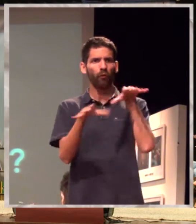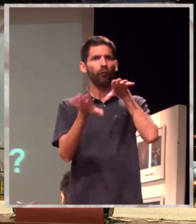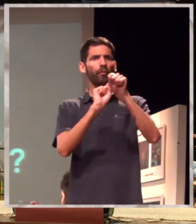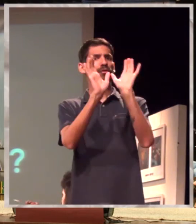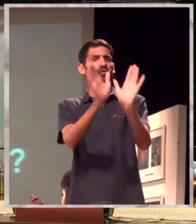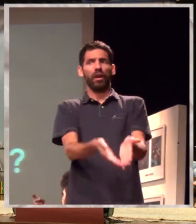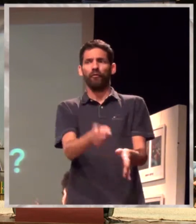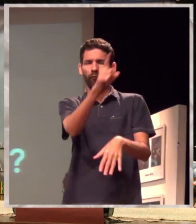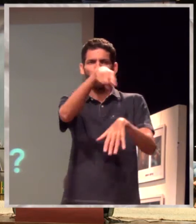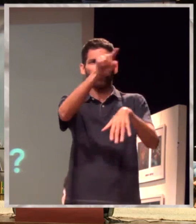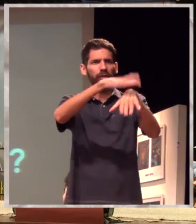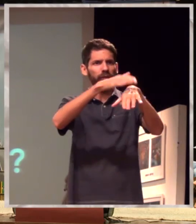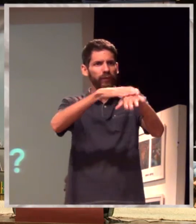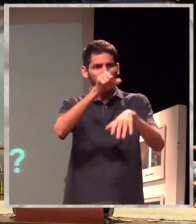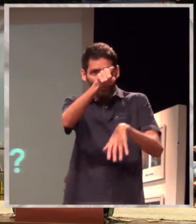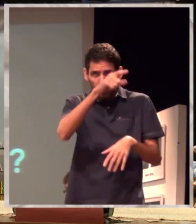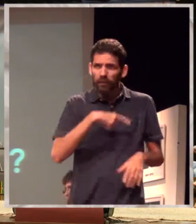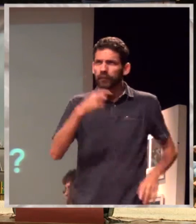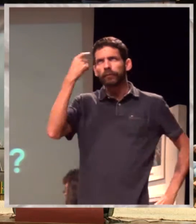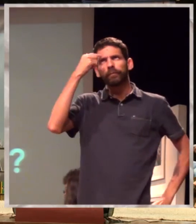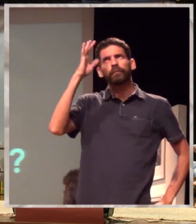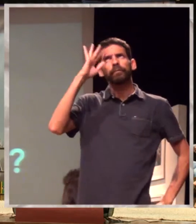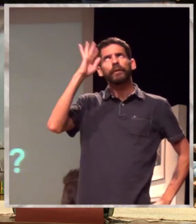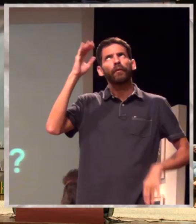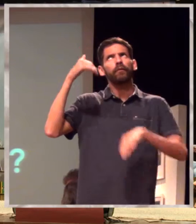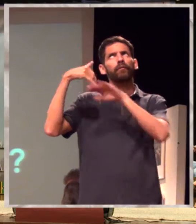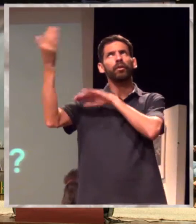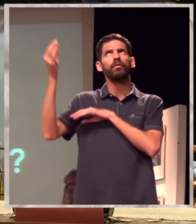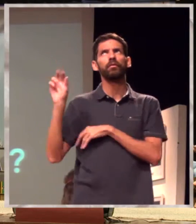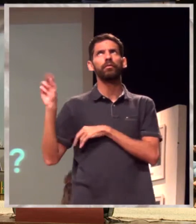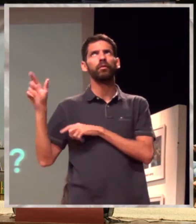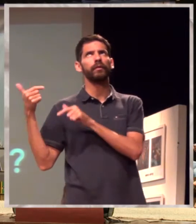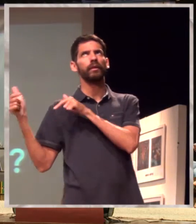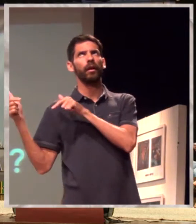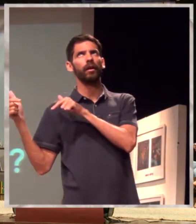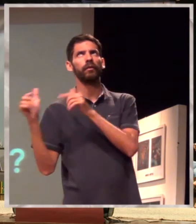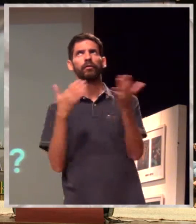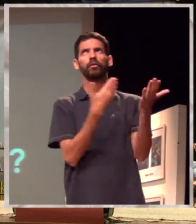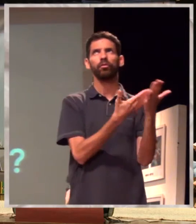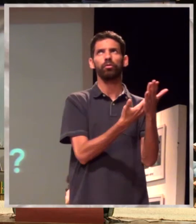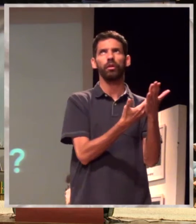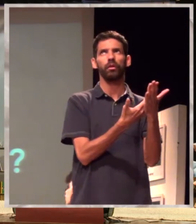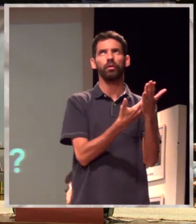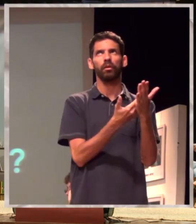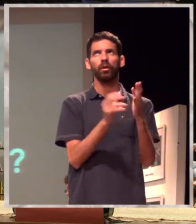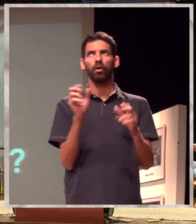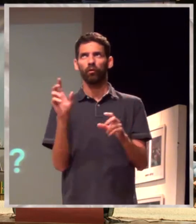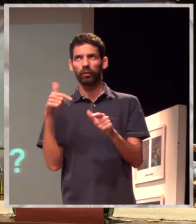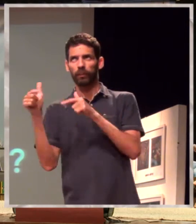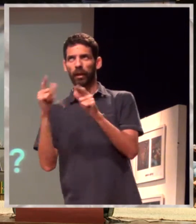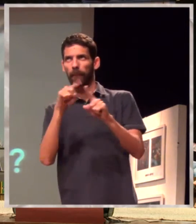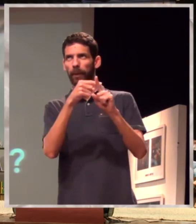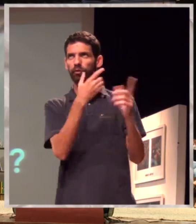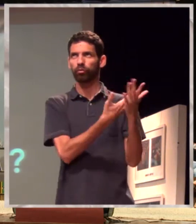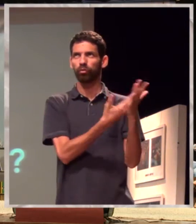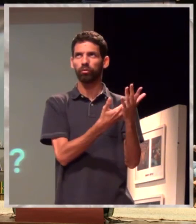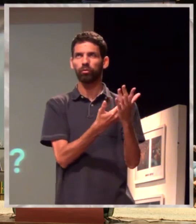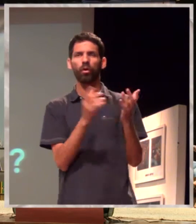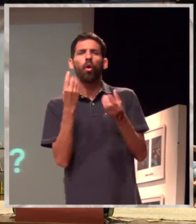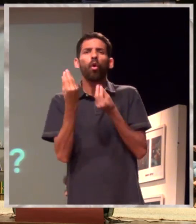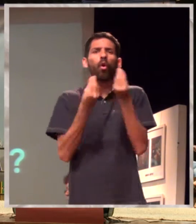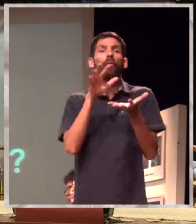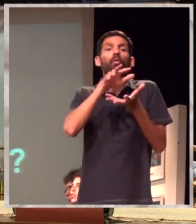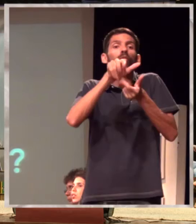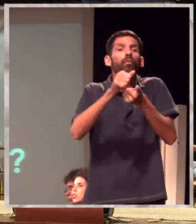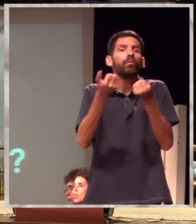escola, né? No momento em que ele tem que pensar se ele vai trabalhar, se ele vai estudar, se ele vai trabalhar e vai estudar. O que no